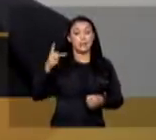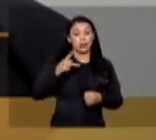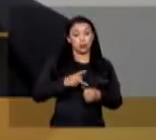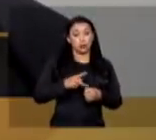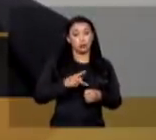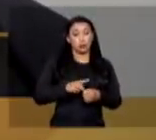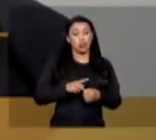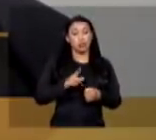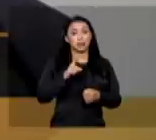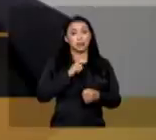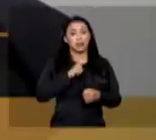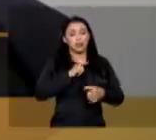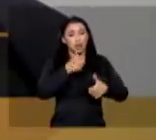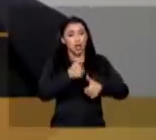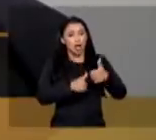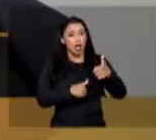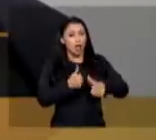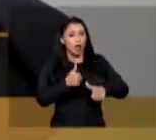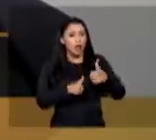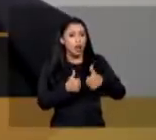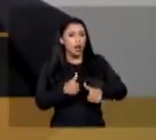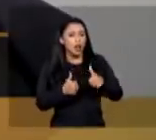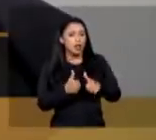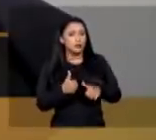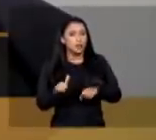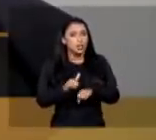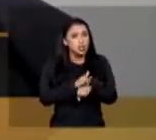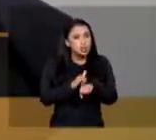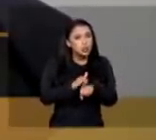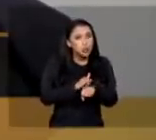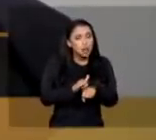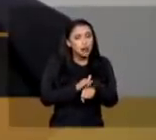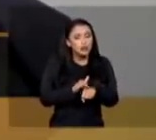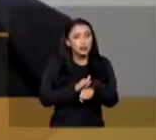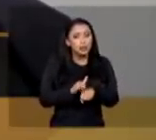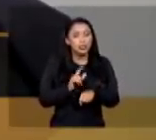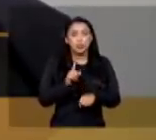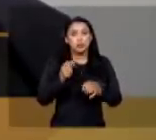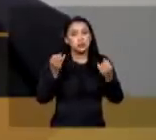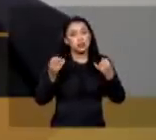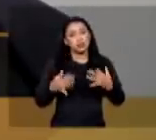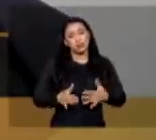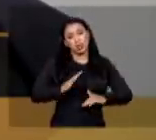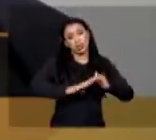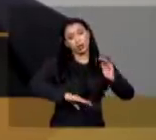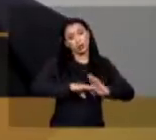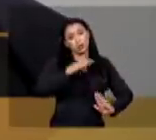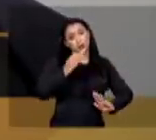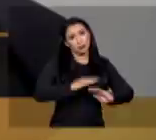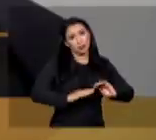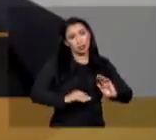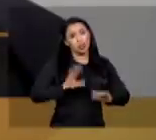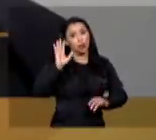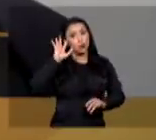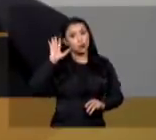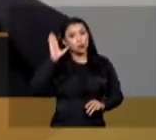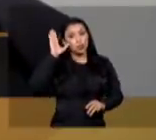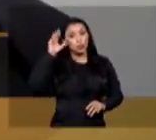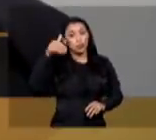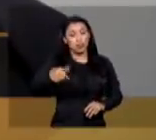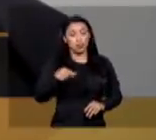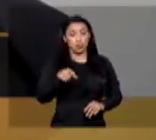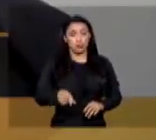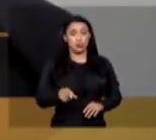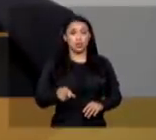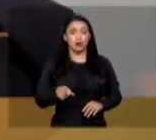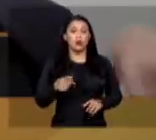alvo da apuração da Operação Lava Jato, não se justificando, portanto, a competência do juízo de Curitiba. Núcleo